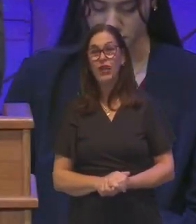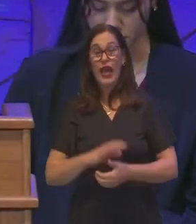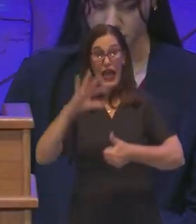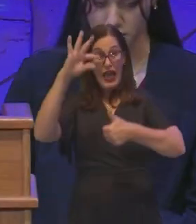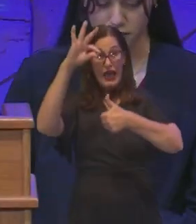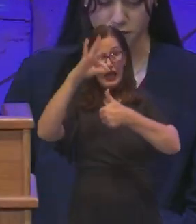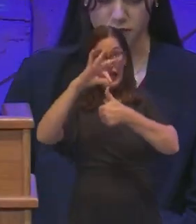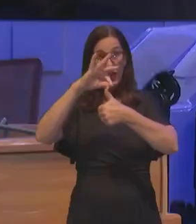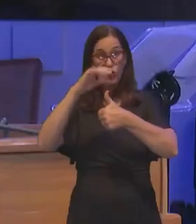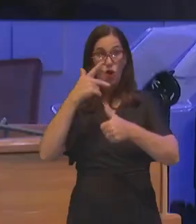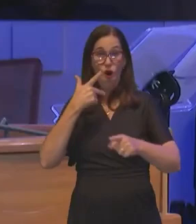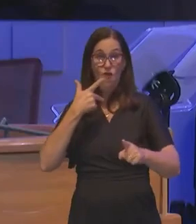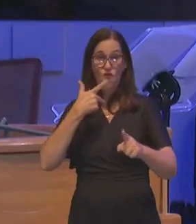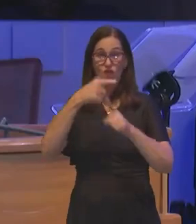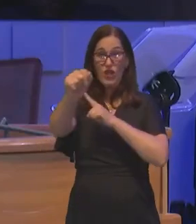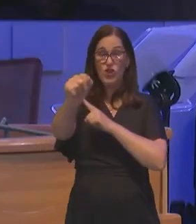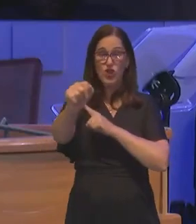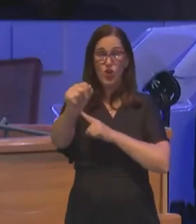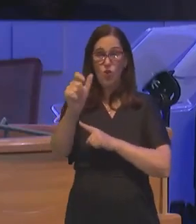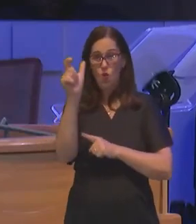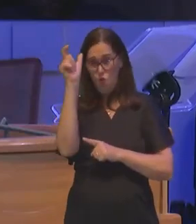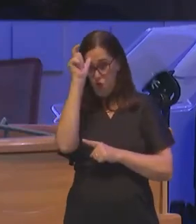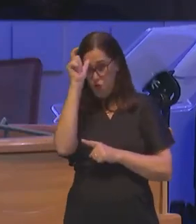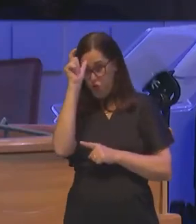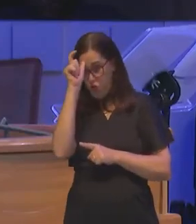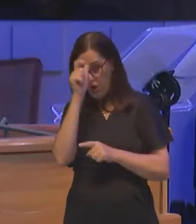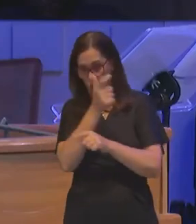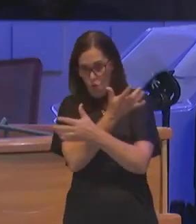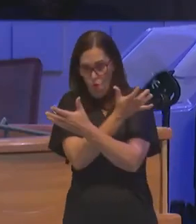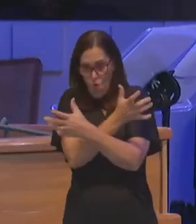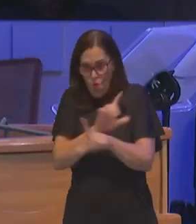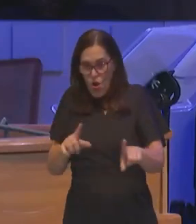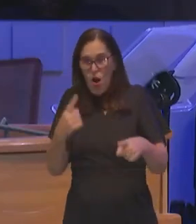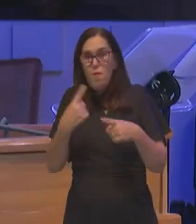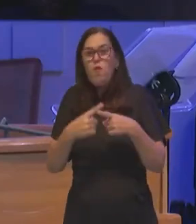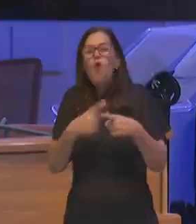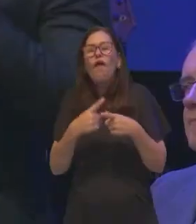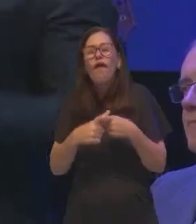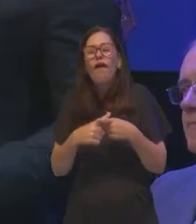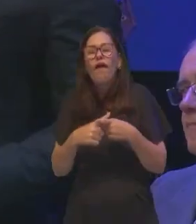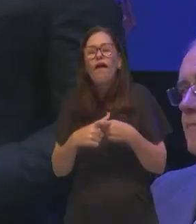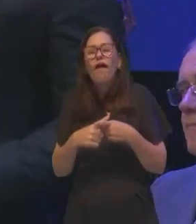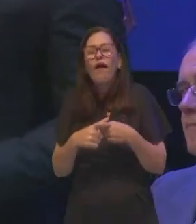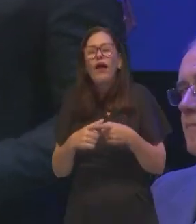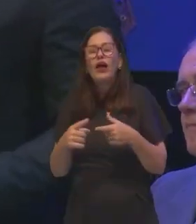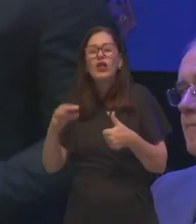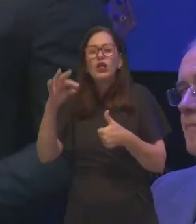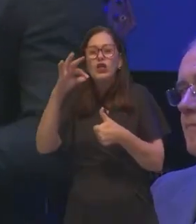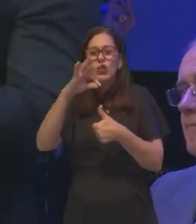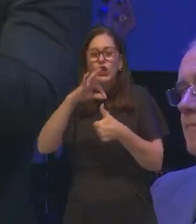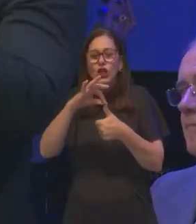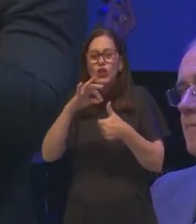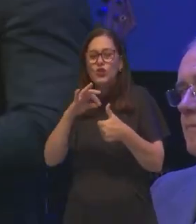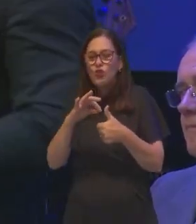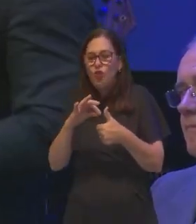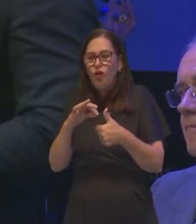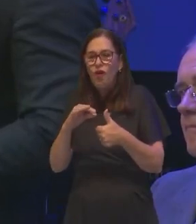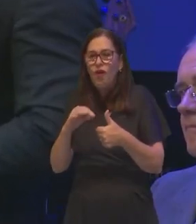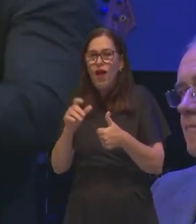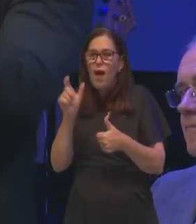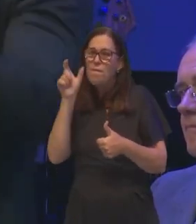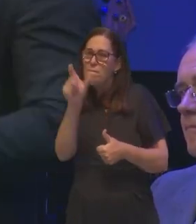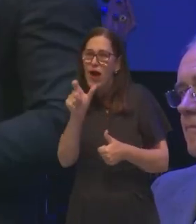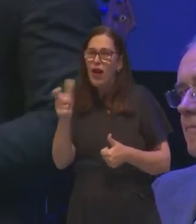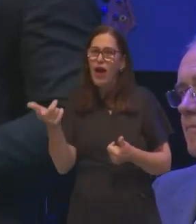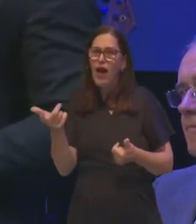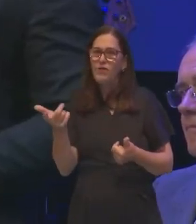Cristo venceu Satanás no deserto, porque ele estava repleto, ele era a palavra de Deus,